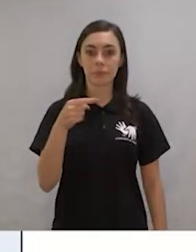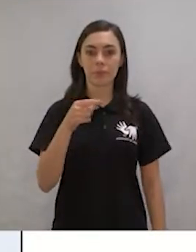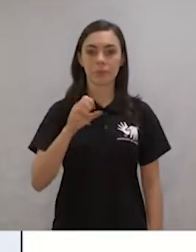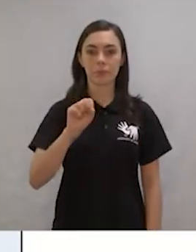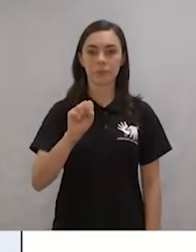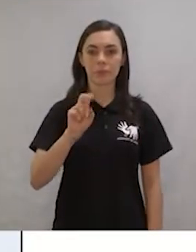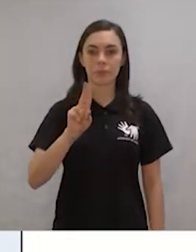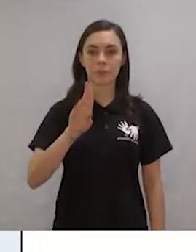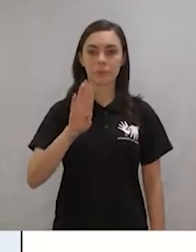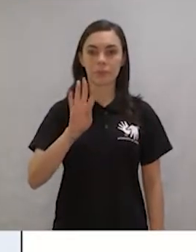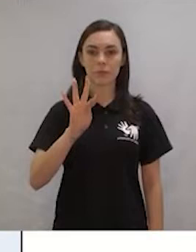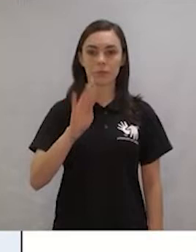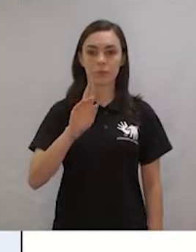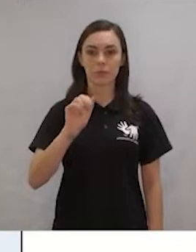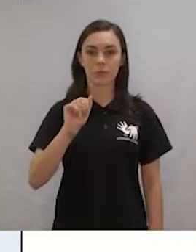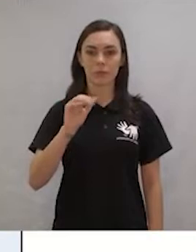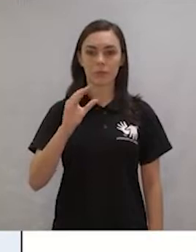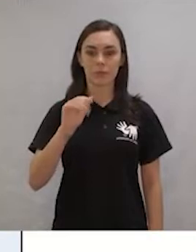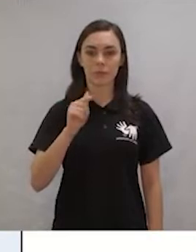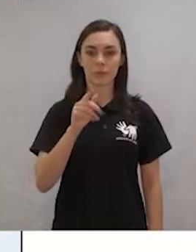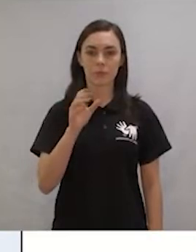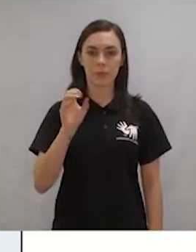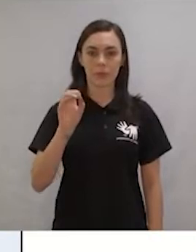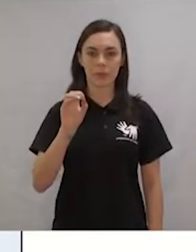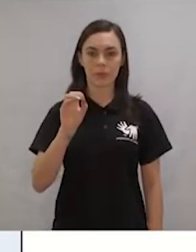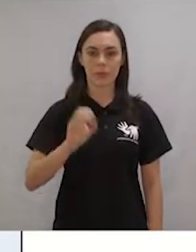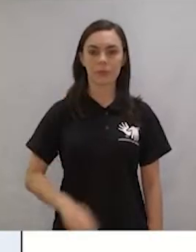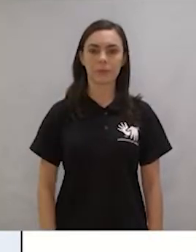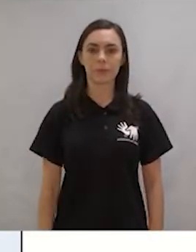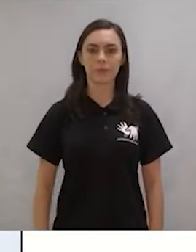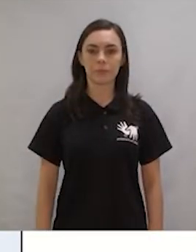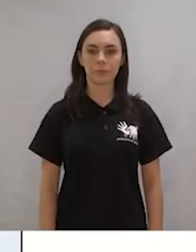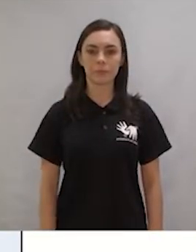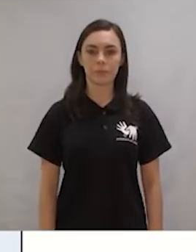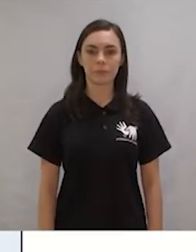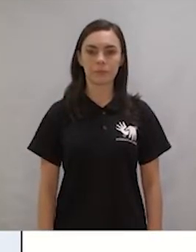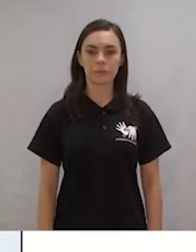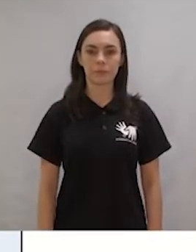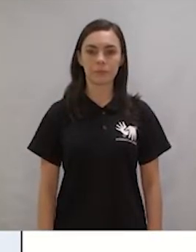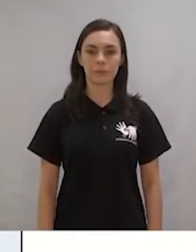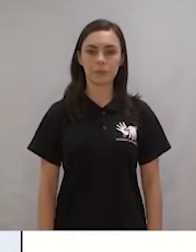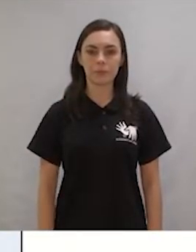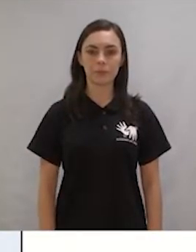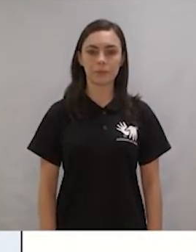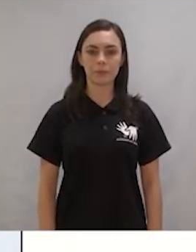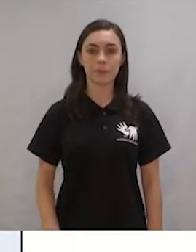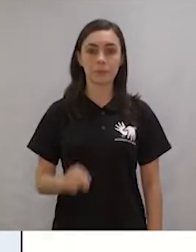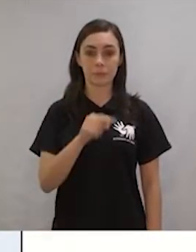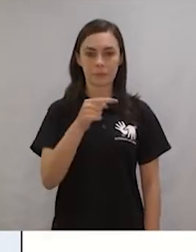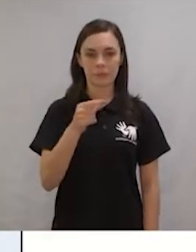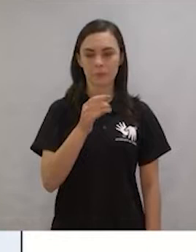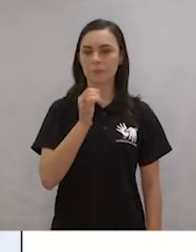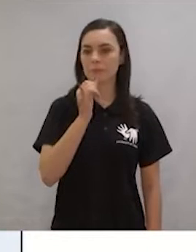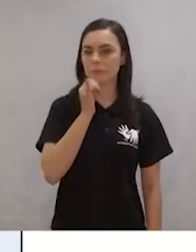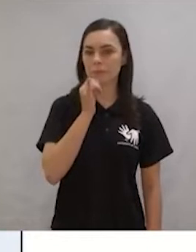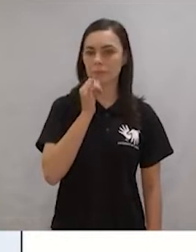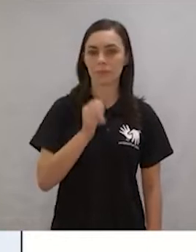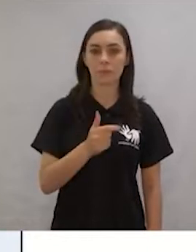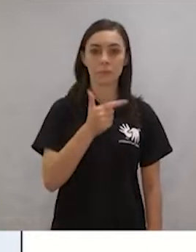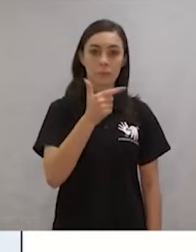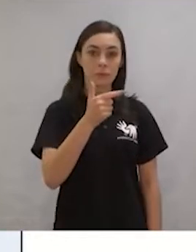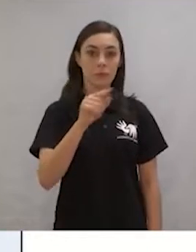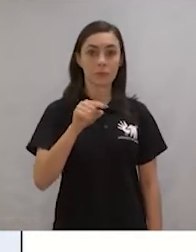sinal de menos, o símbolo do menos, que é o tracinho. Subtração.